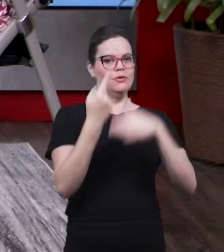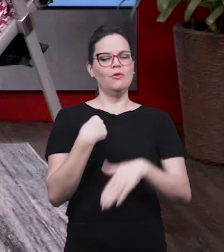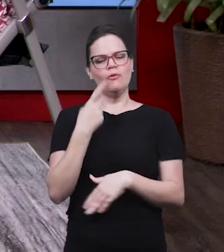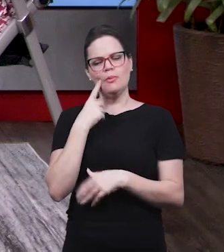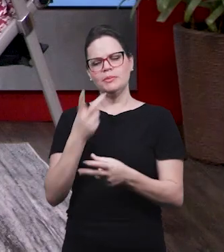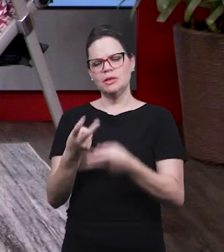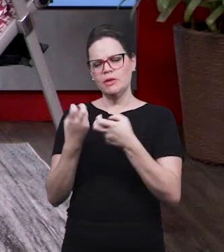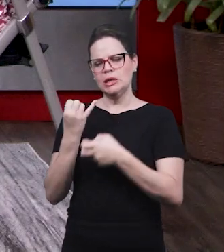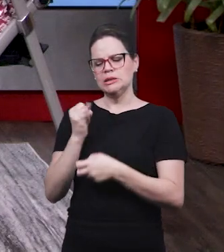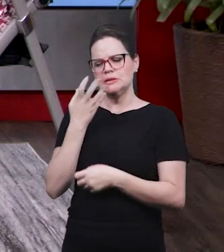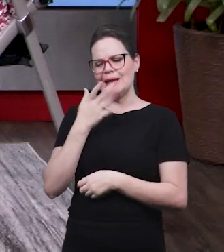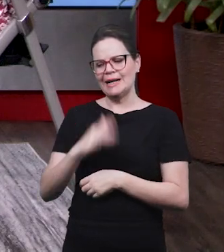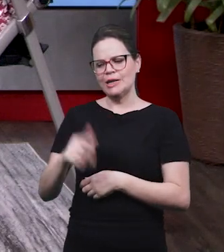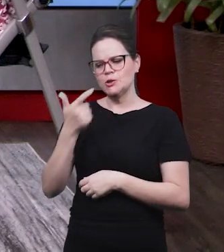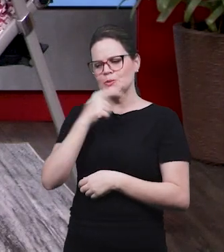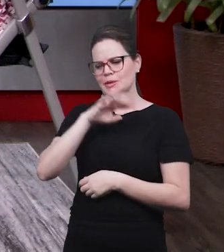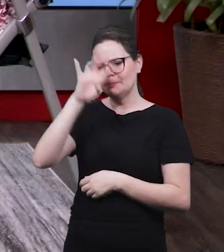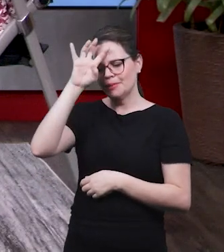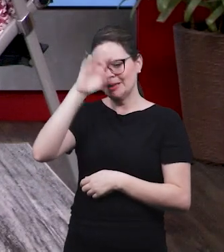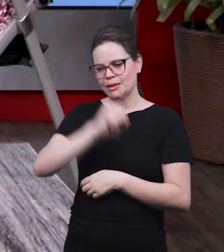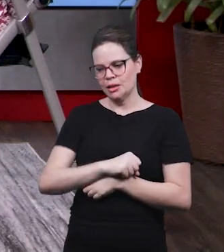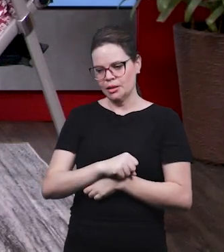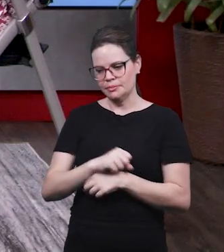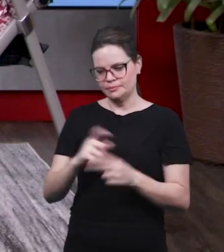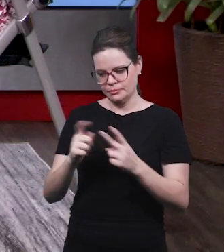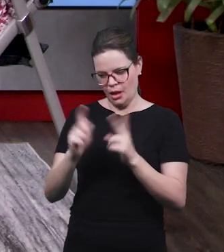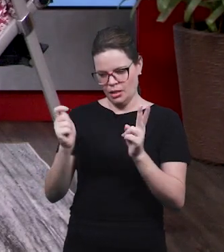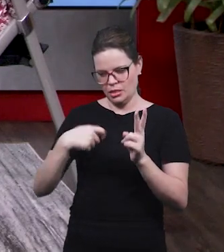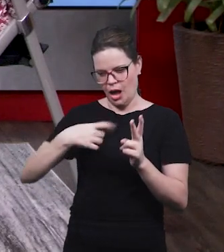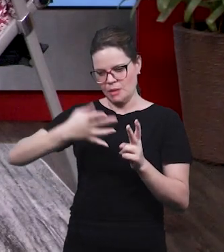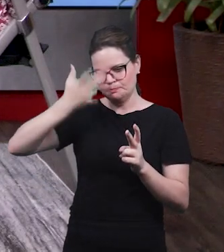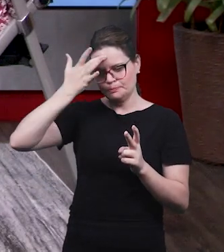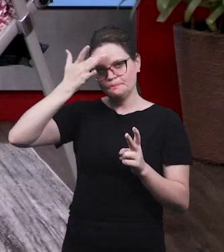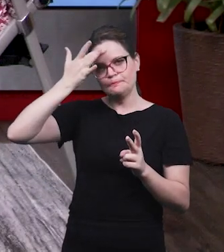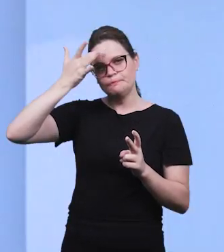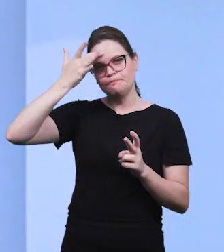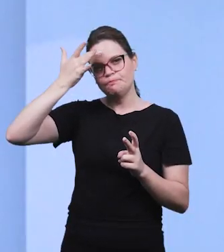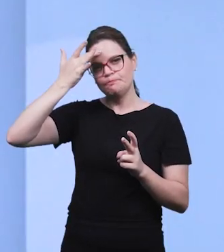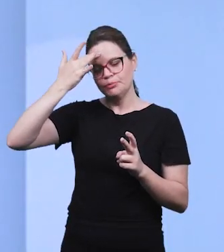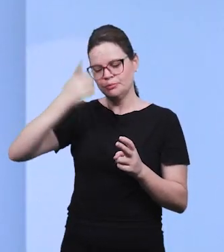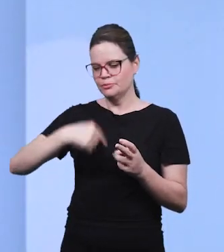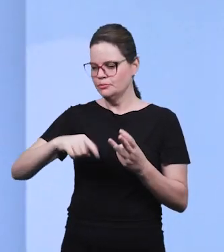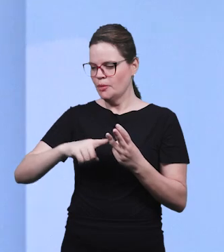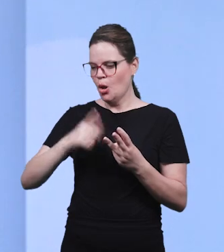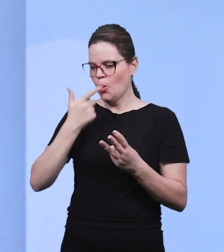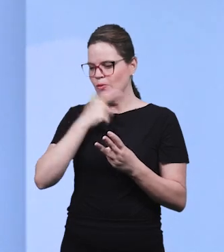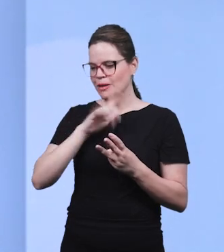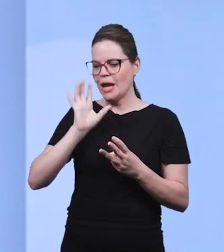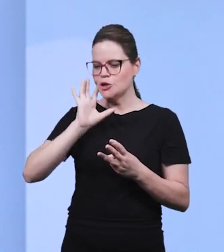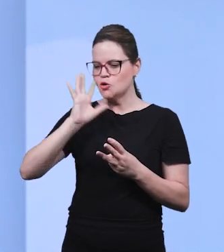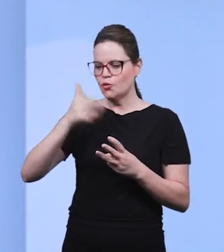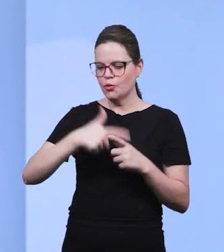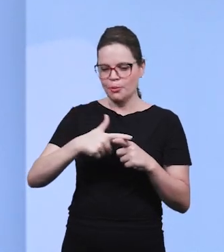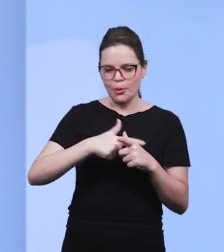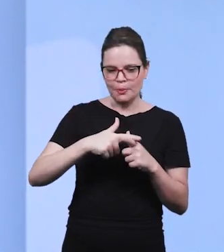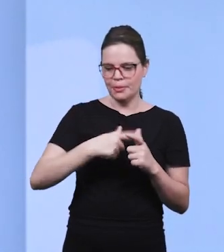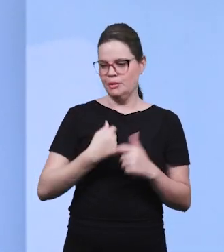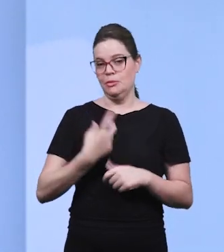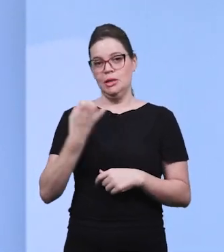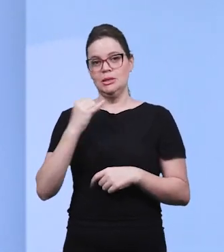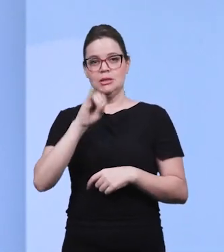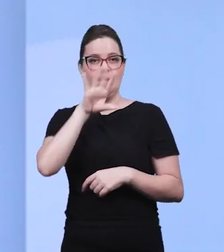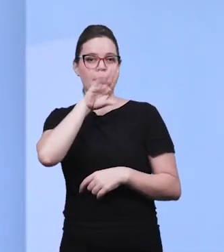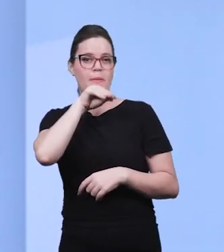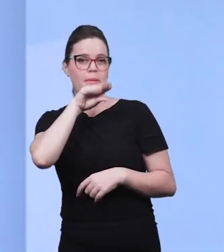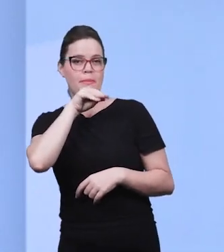de memorizar, de resolver problemas. Se aquela criança ela consegue já falar,